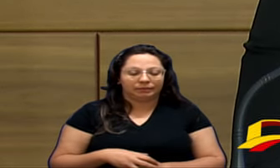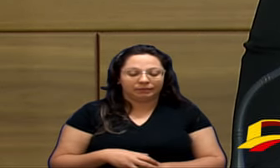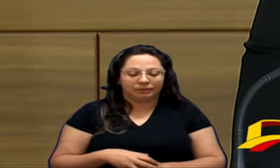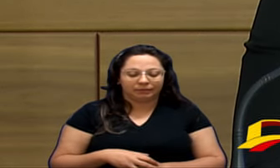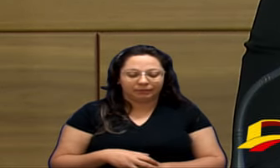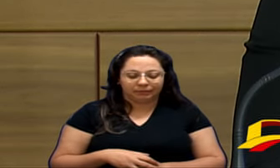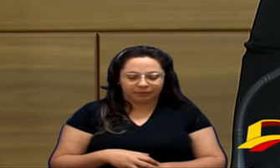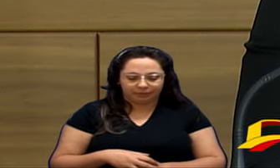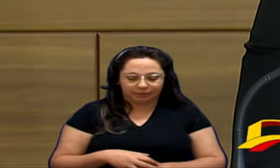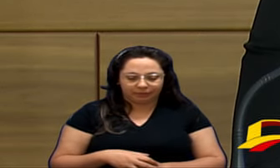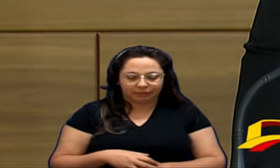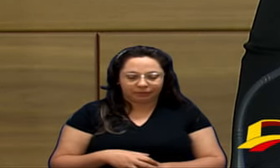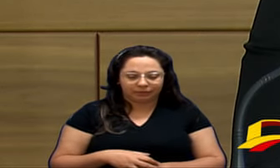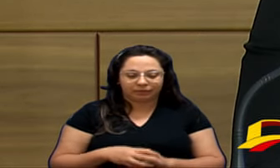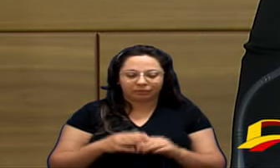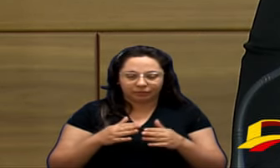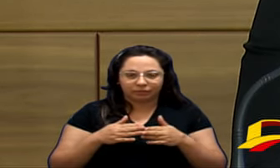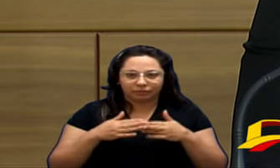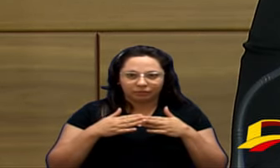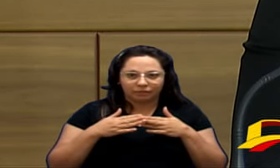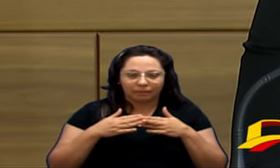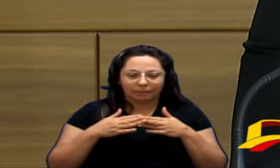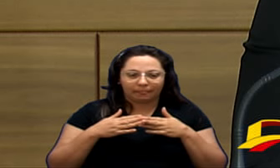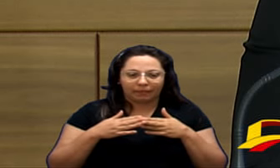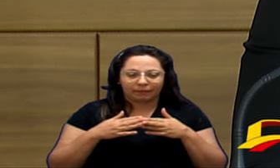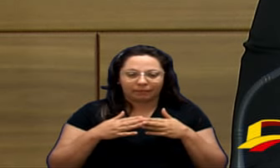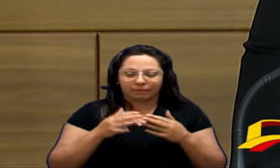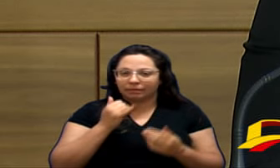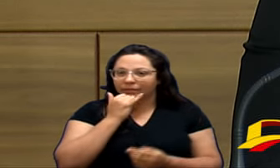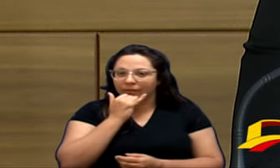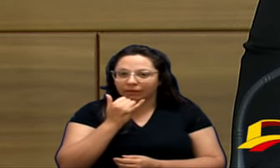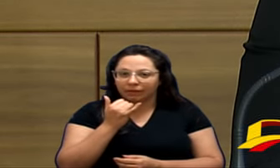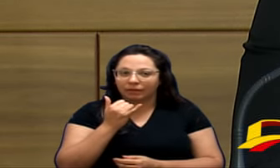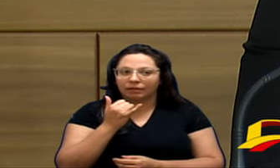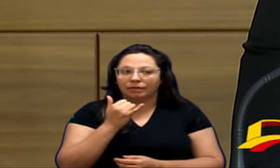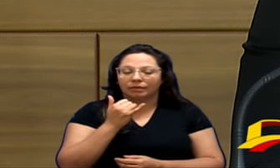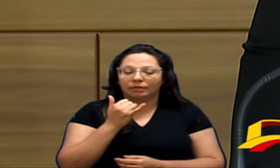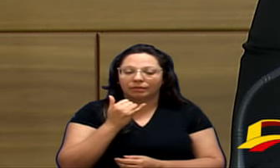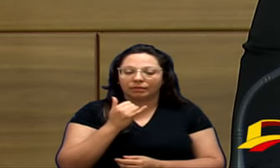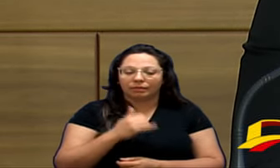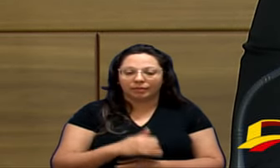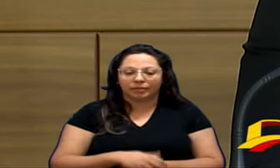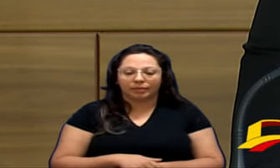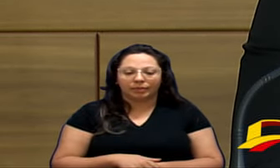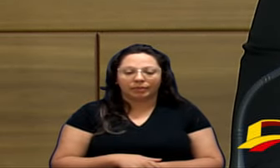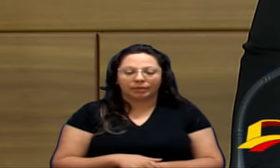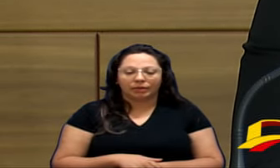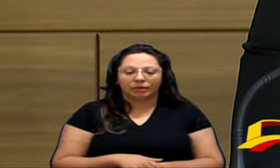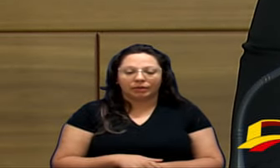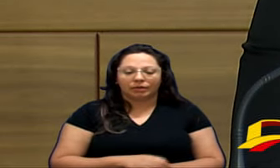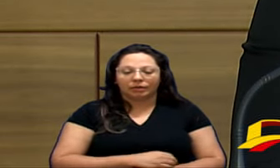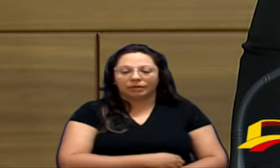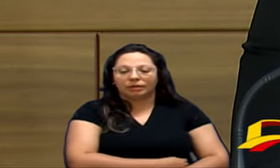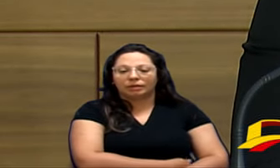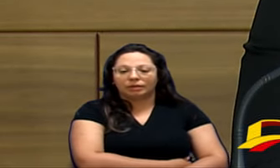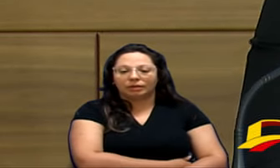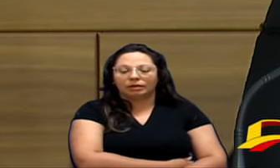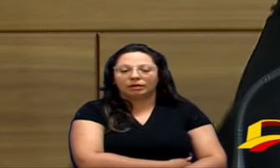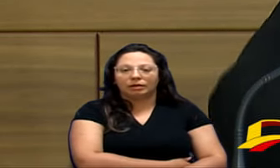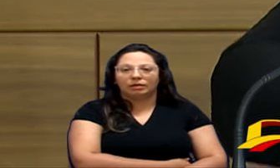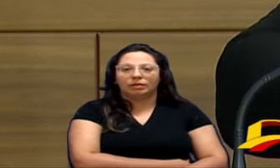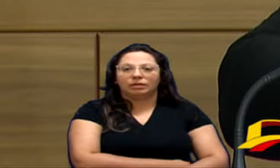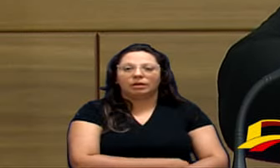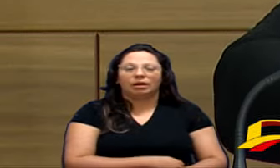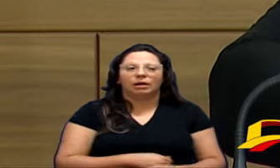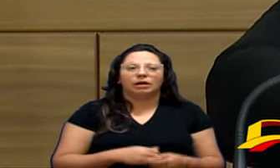região secretário por favor a Desculpa Rogério tem mais alguma pergunta parece que ele tem alguma pergunta não não sim essa